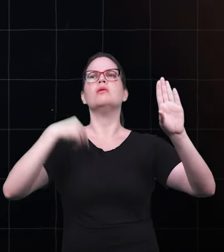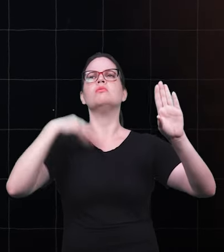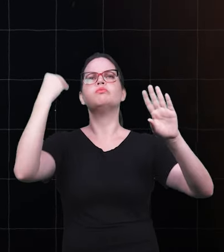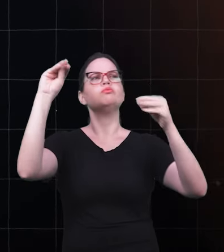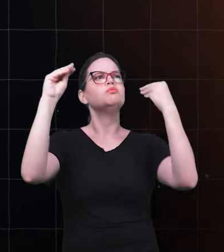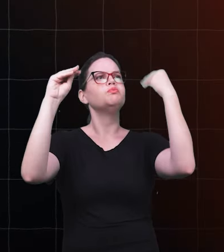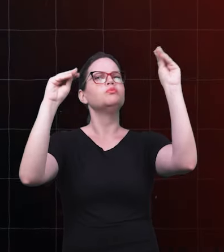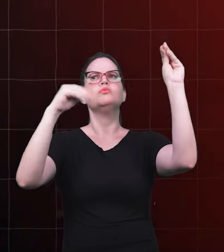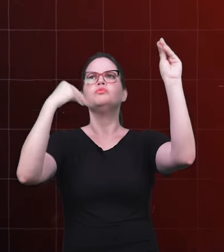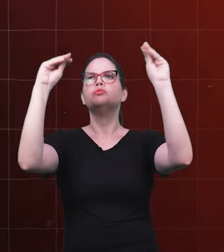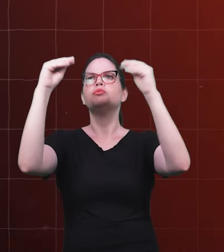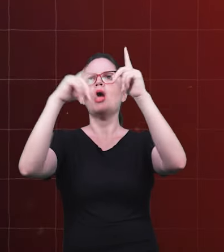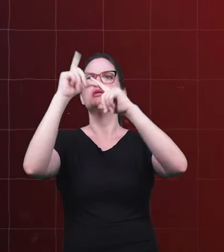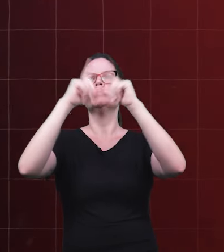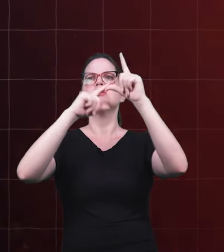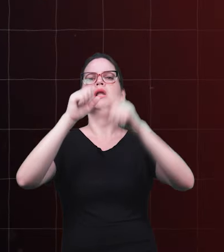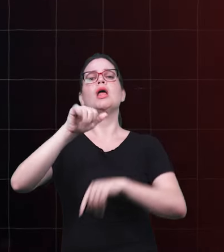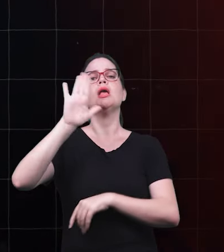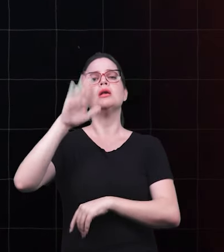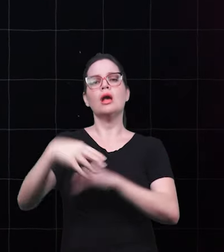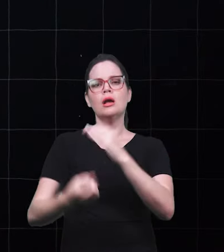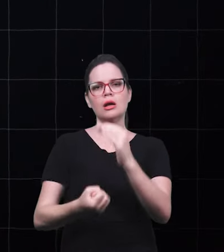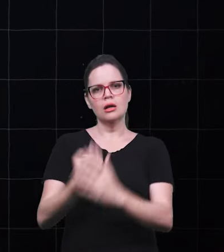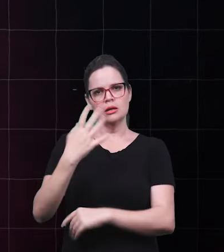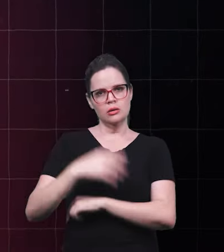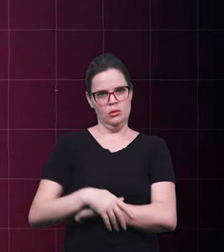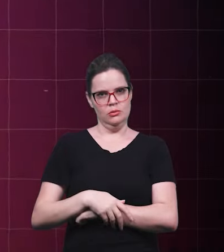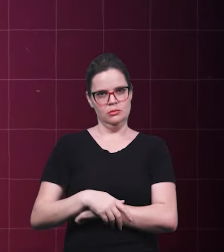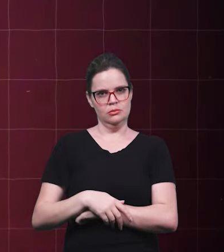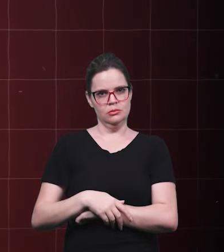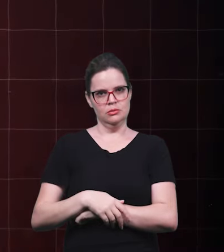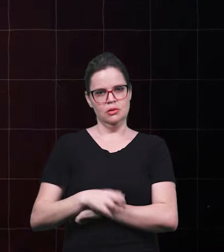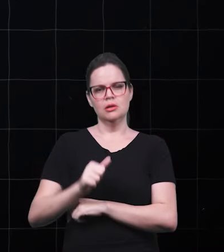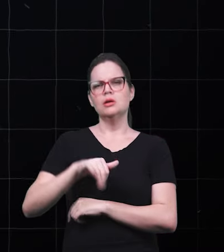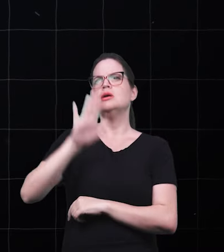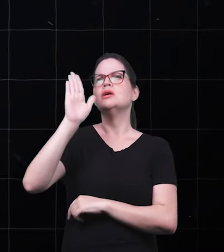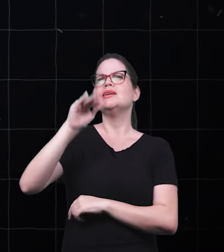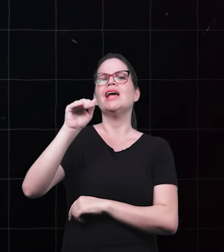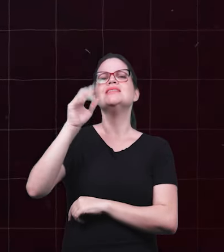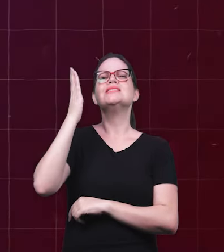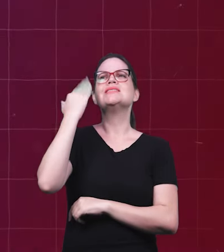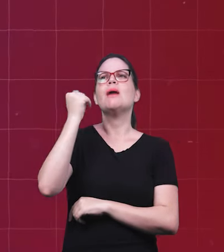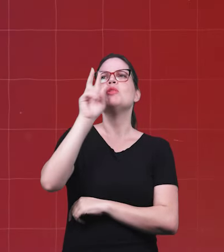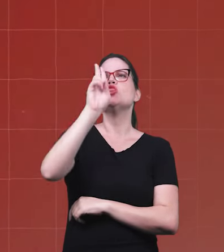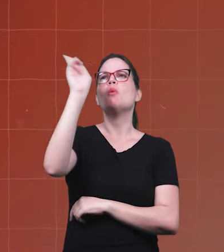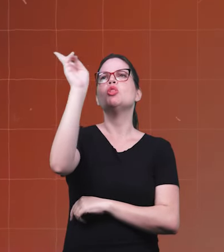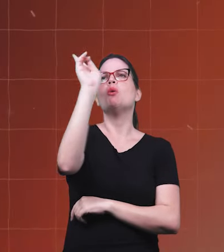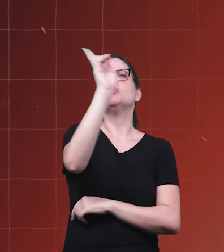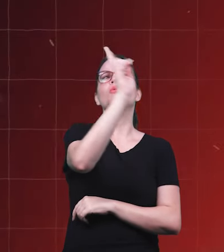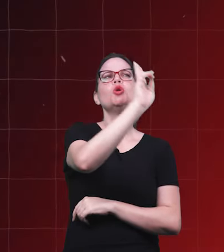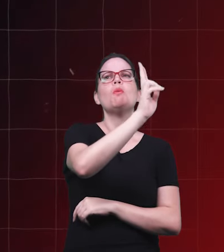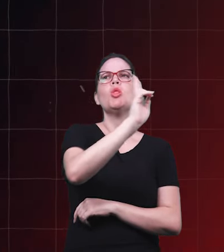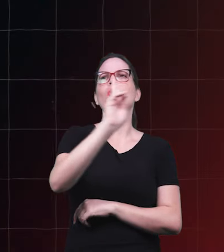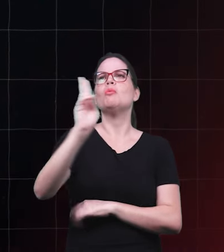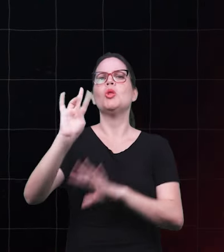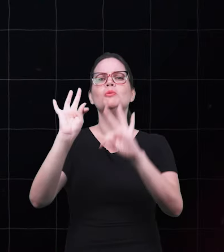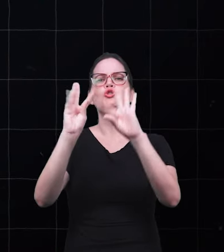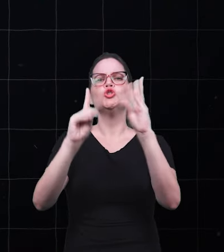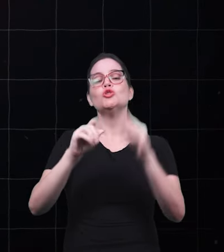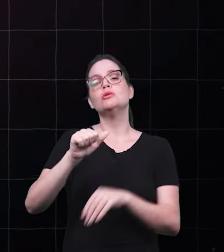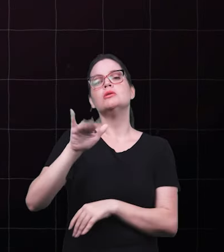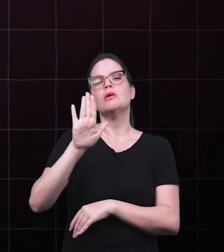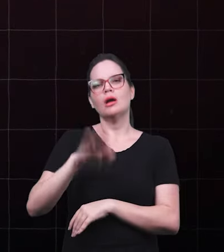quem produz por conta o seu exército, e quem a todas chama pelo seu nome por causa da grandeza das